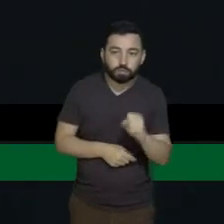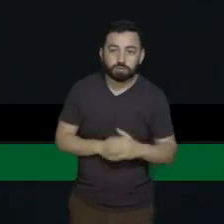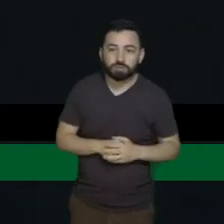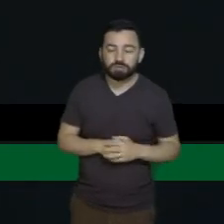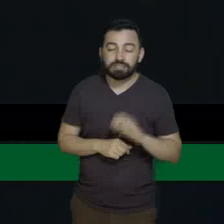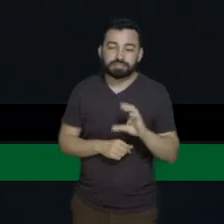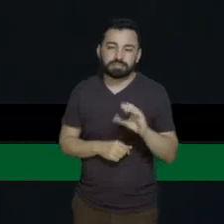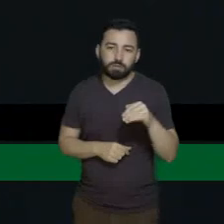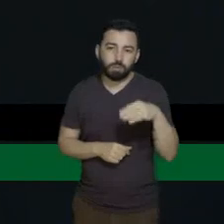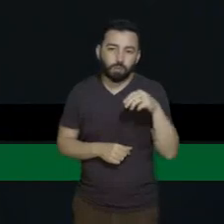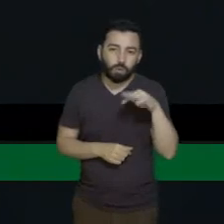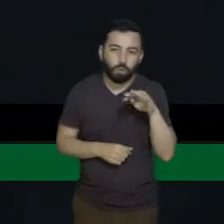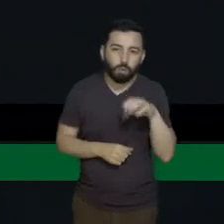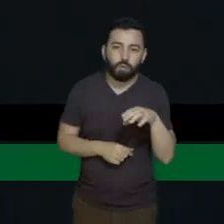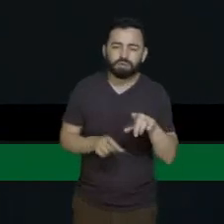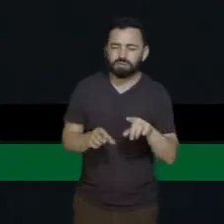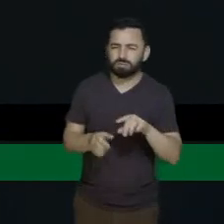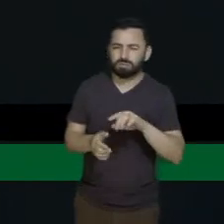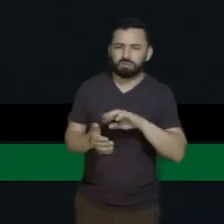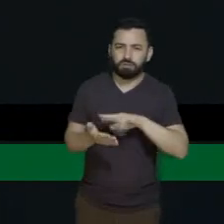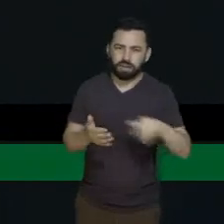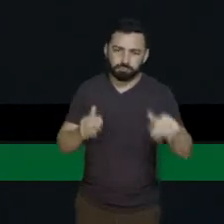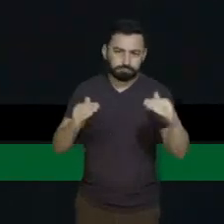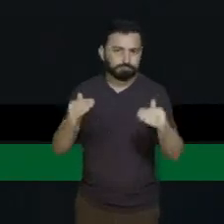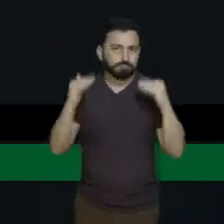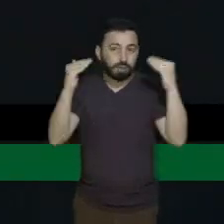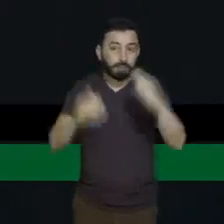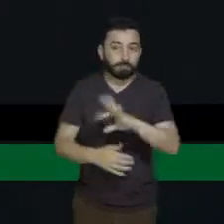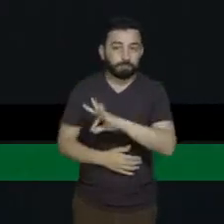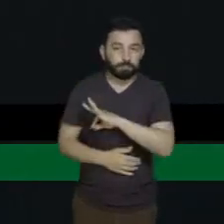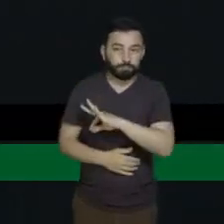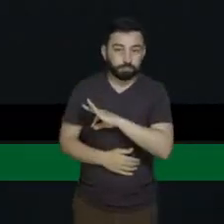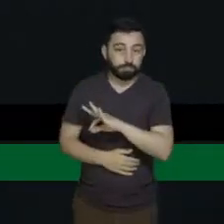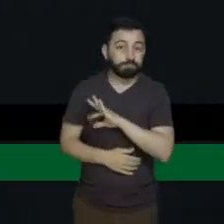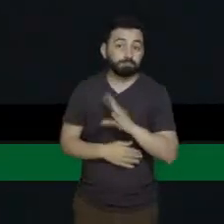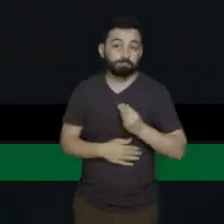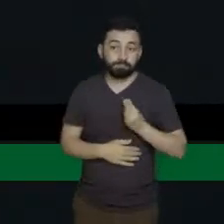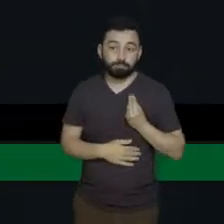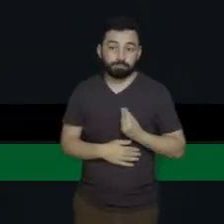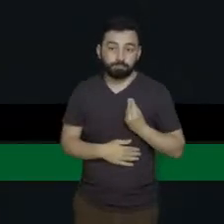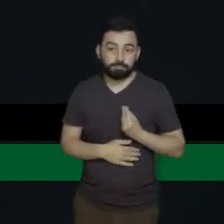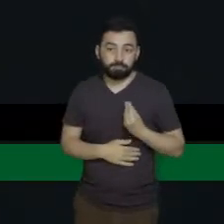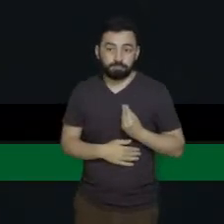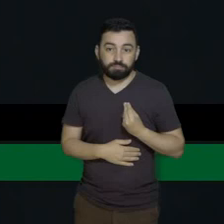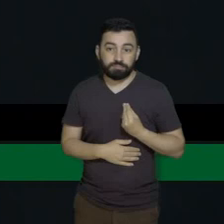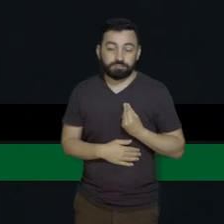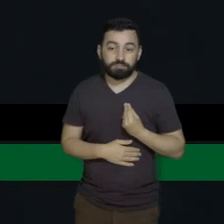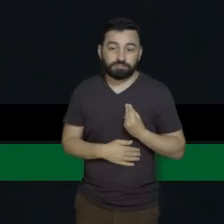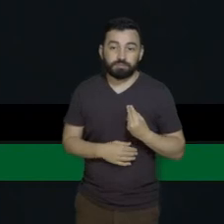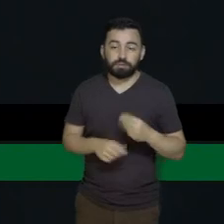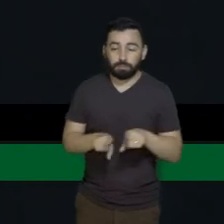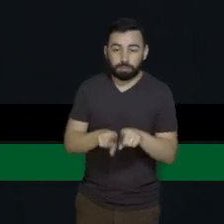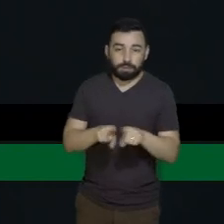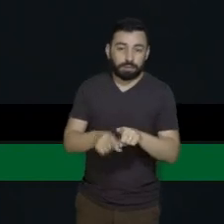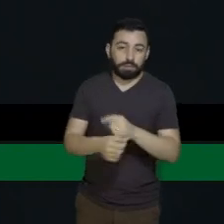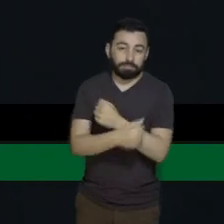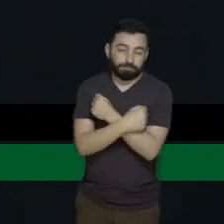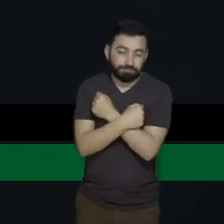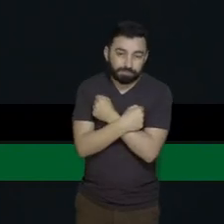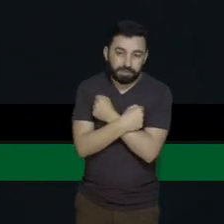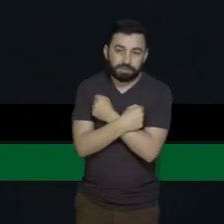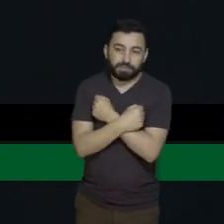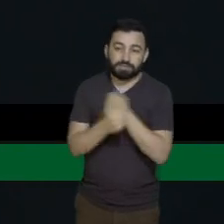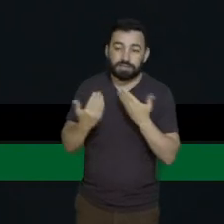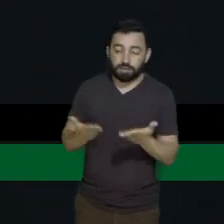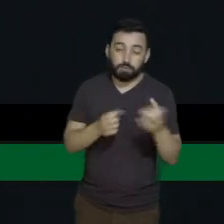SICOM, autoridades policiais que aqui estão presentes. Também um grande abraço do nosso